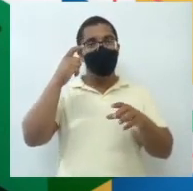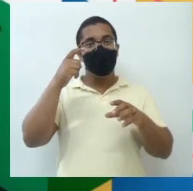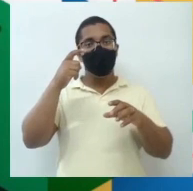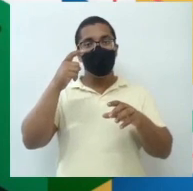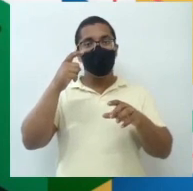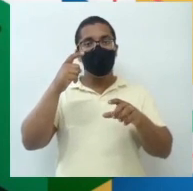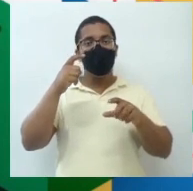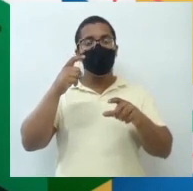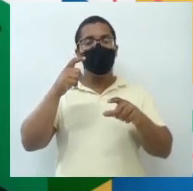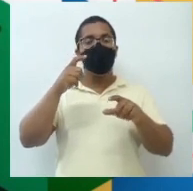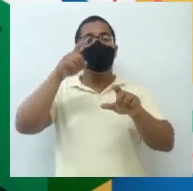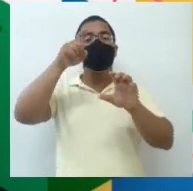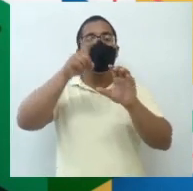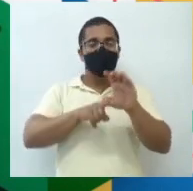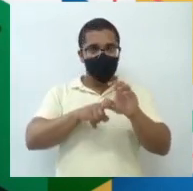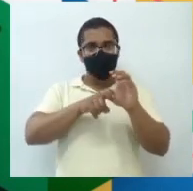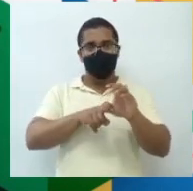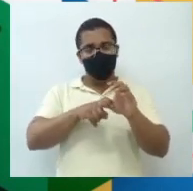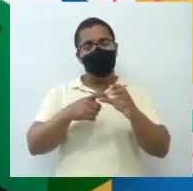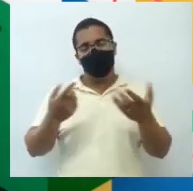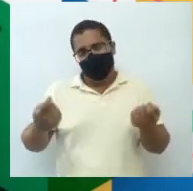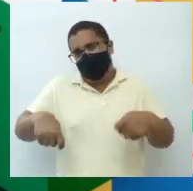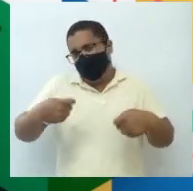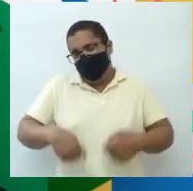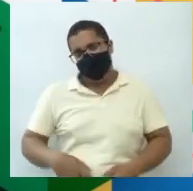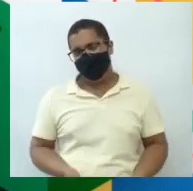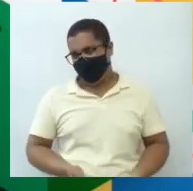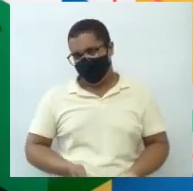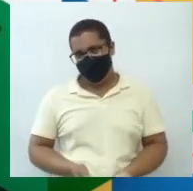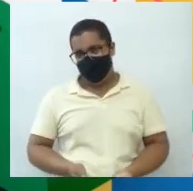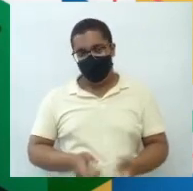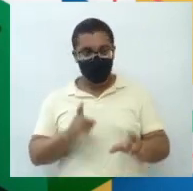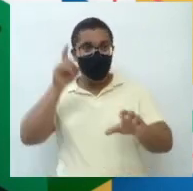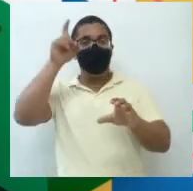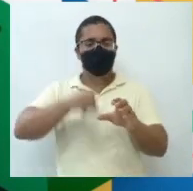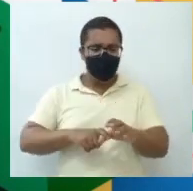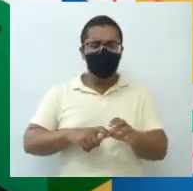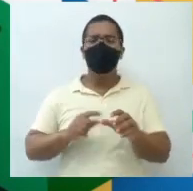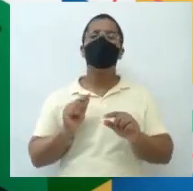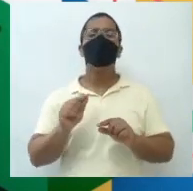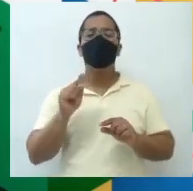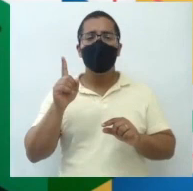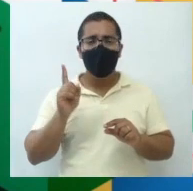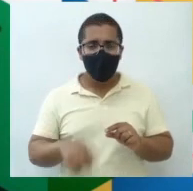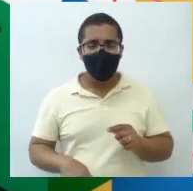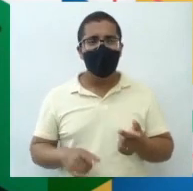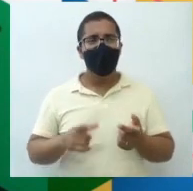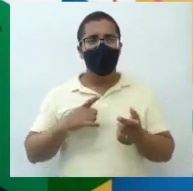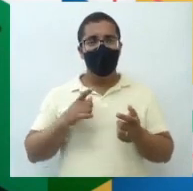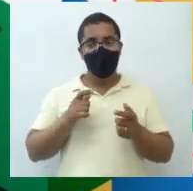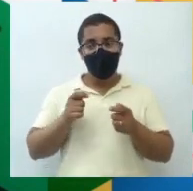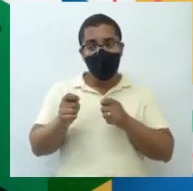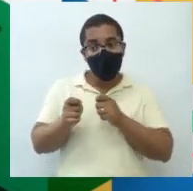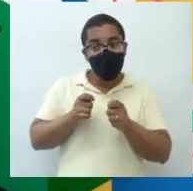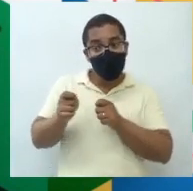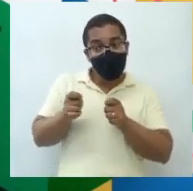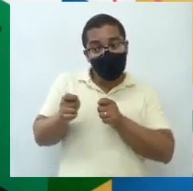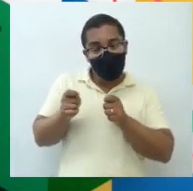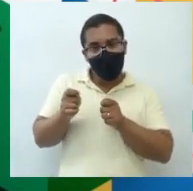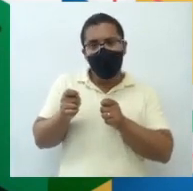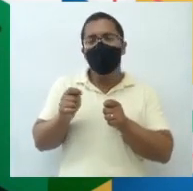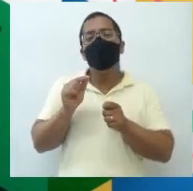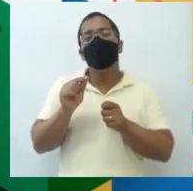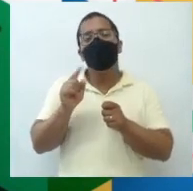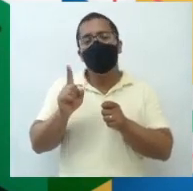porque dependência então pra essa dependência seria o que o controle de uma classe dominante